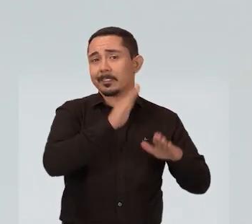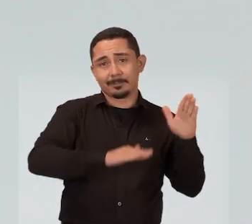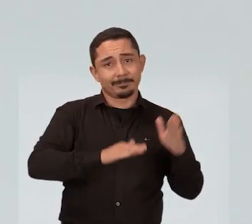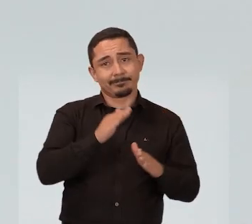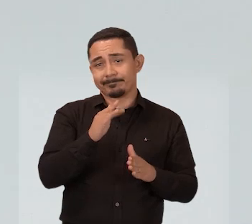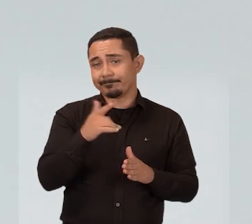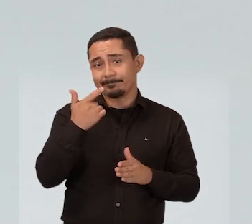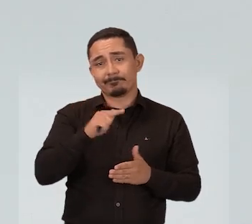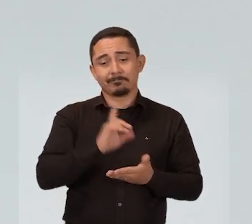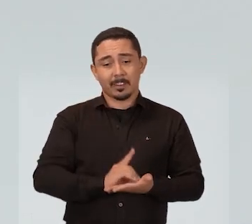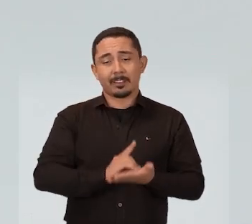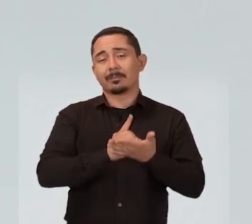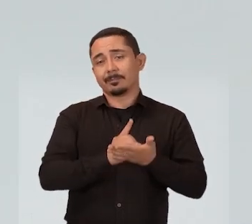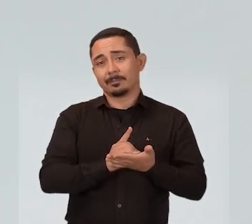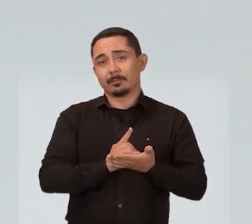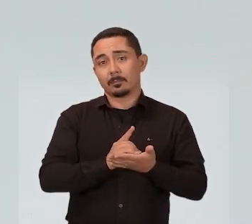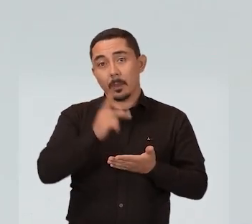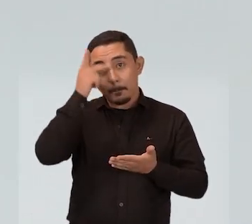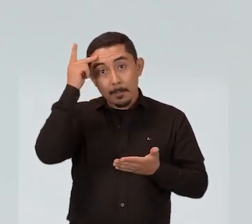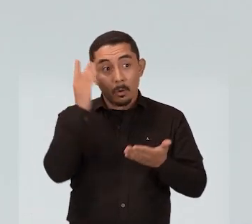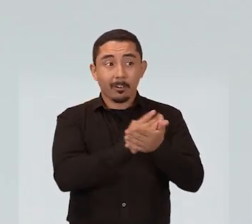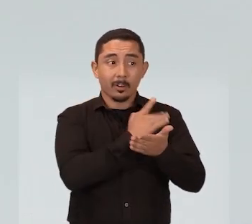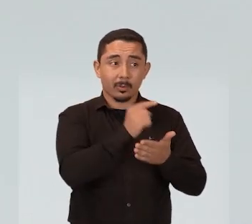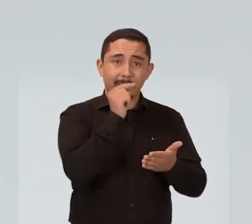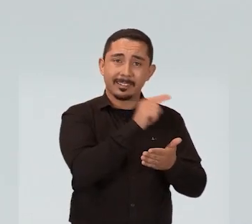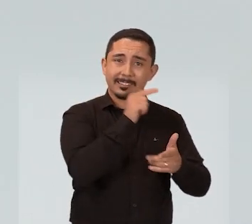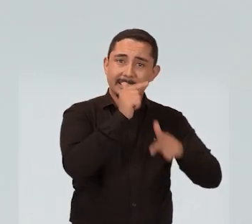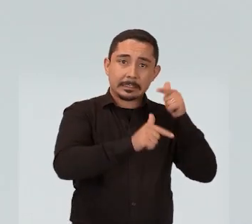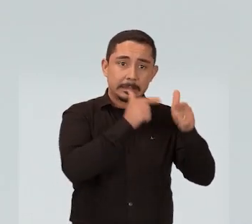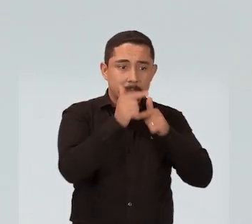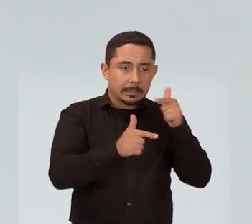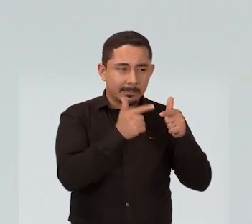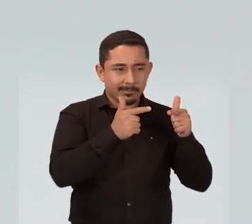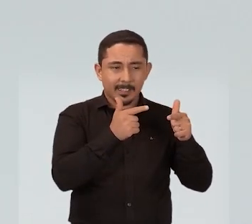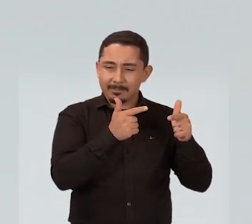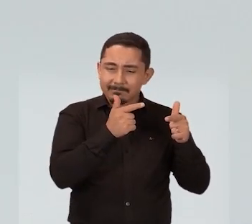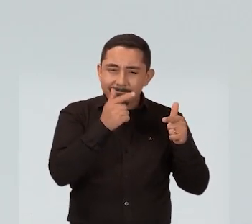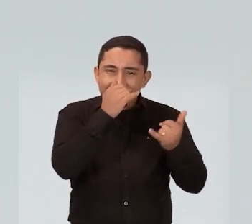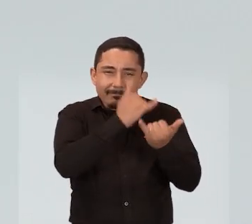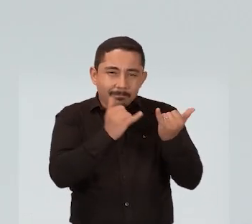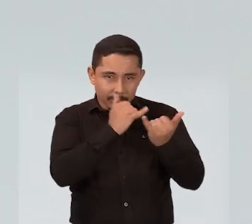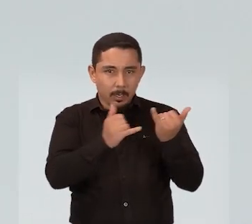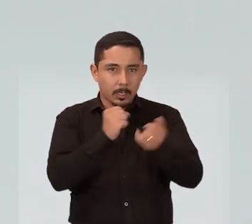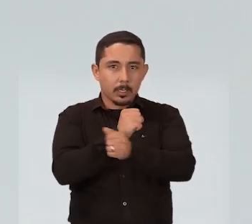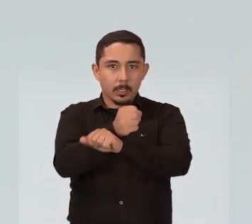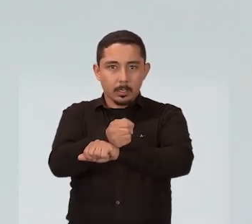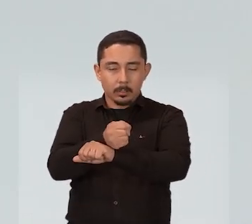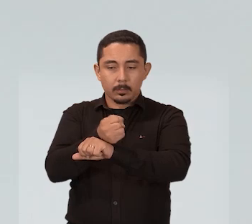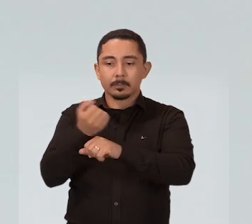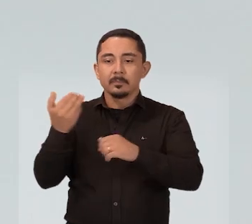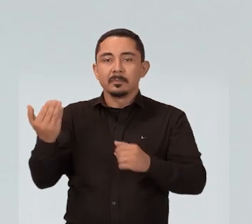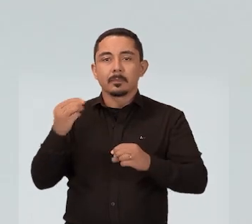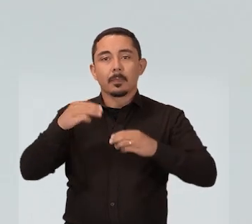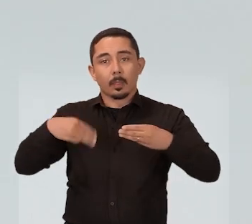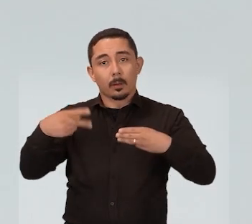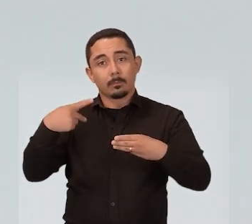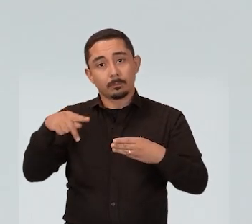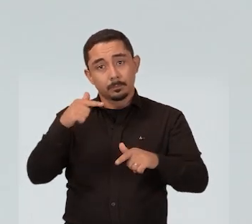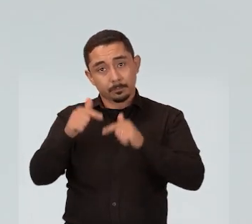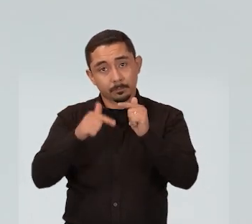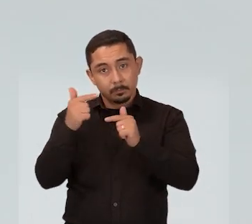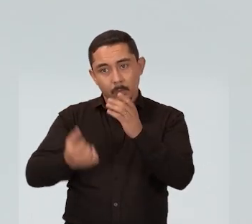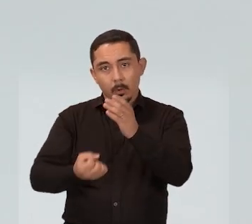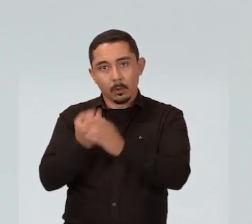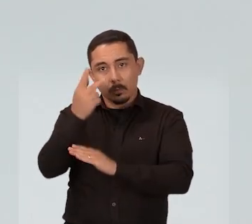com dignidade. Pensando nessas pessoas que são submetidas a trabalhos análogos ao de escravo, o Ministério Público